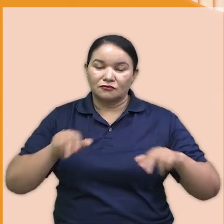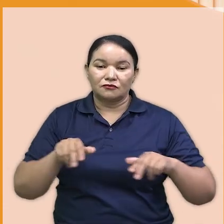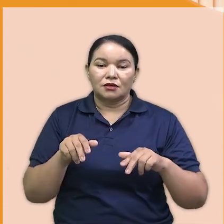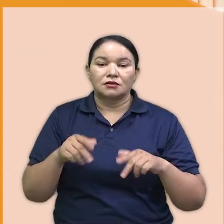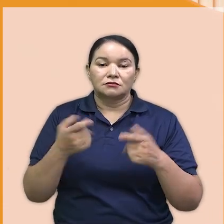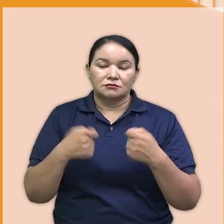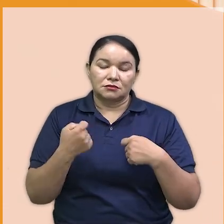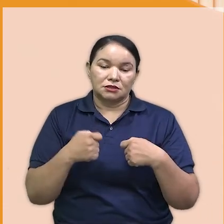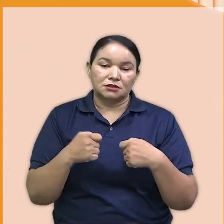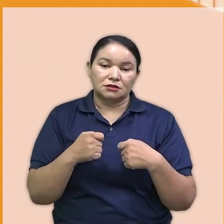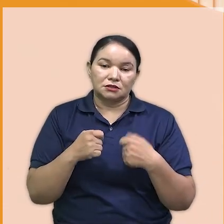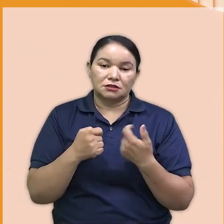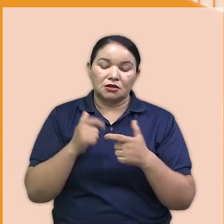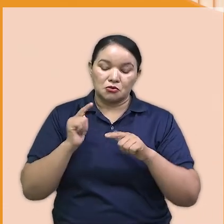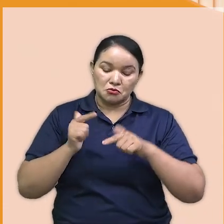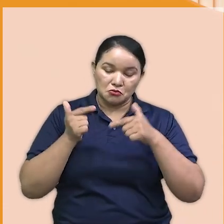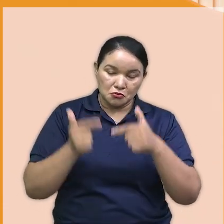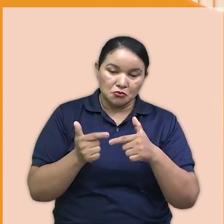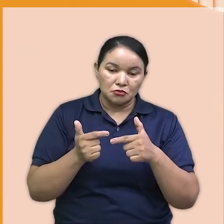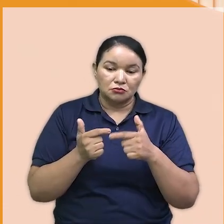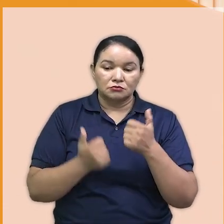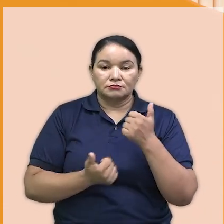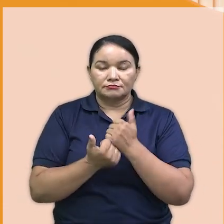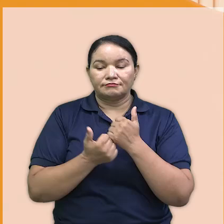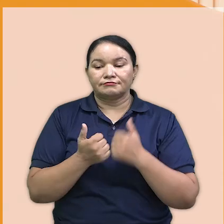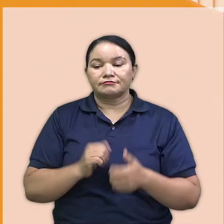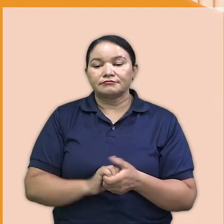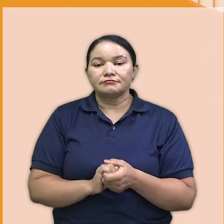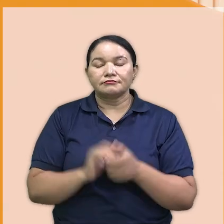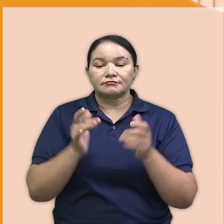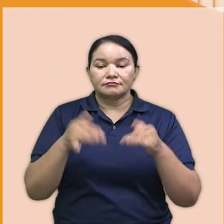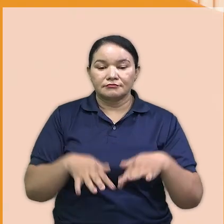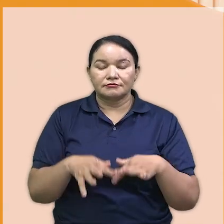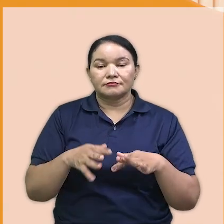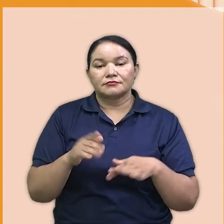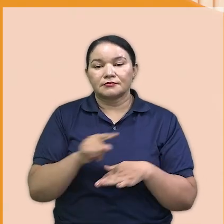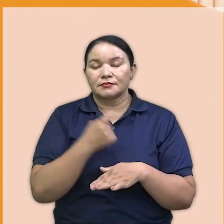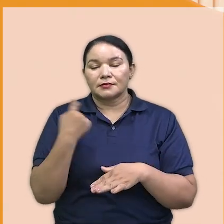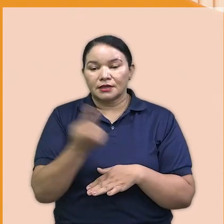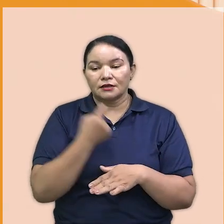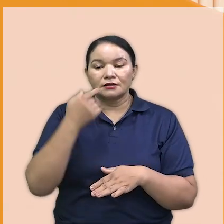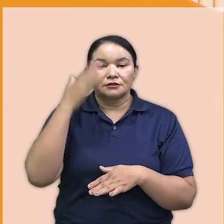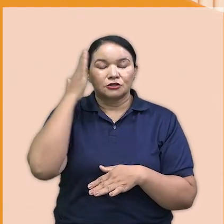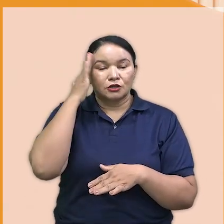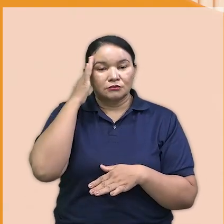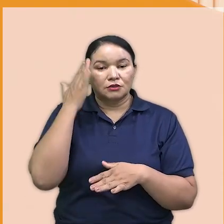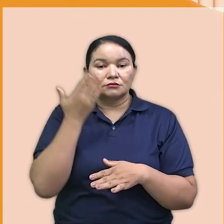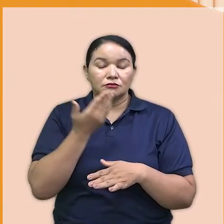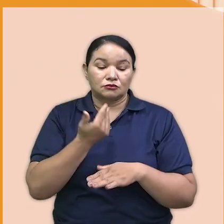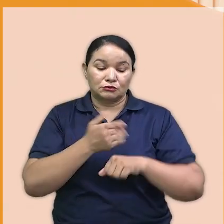com maior ênfase na sociedade. E, para finalizar, nós sabemos que o